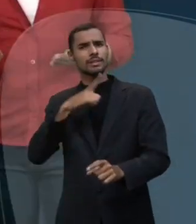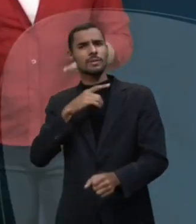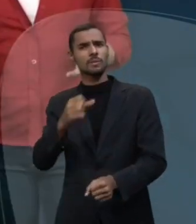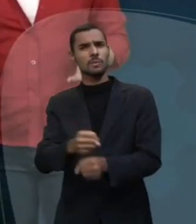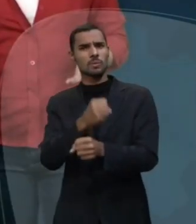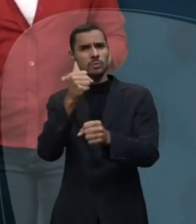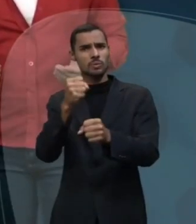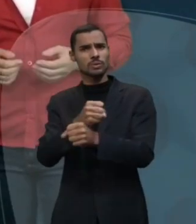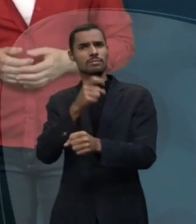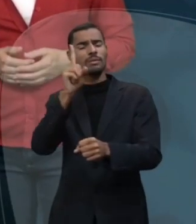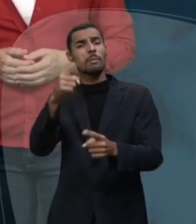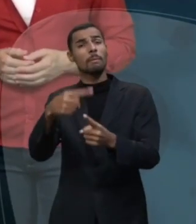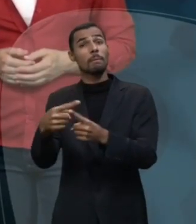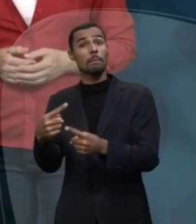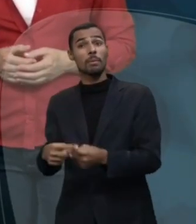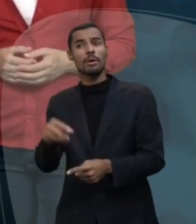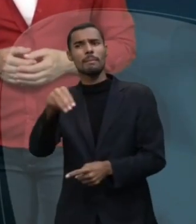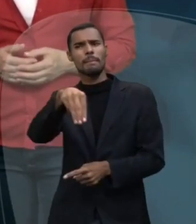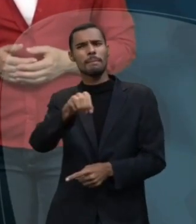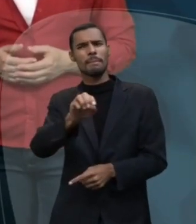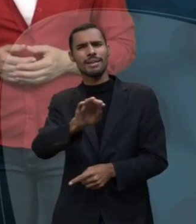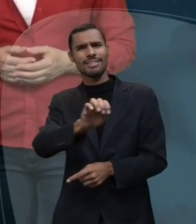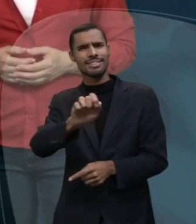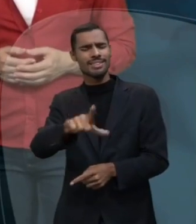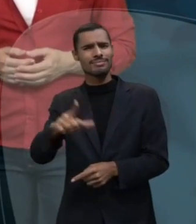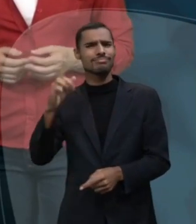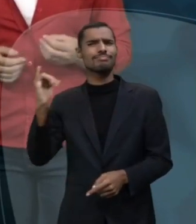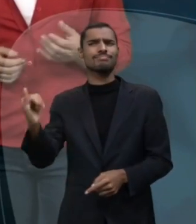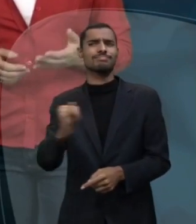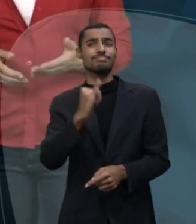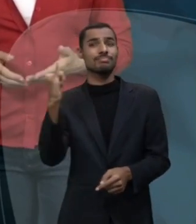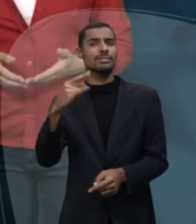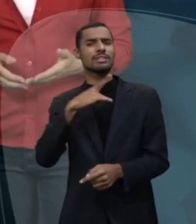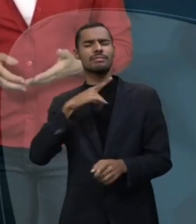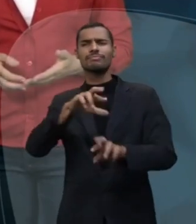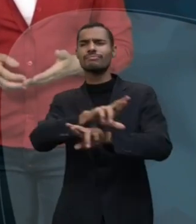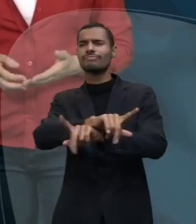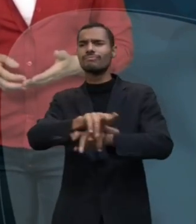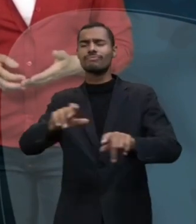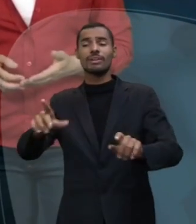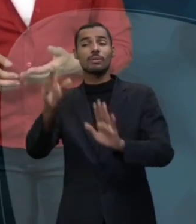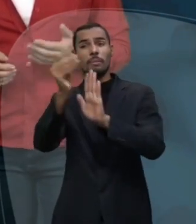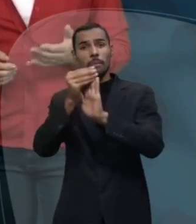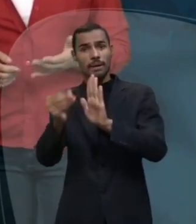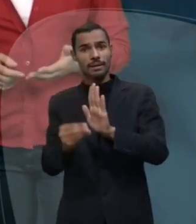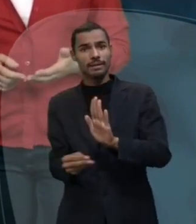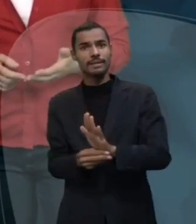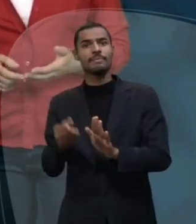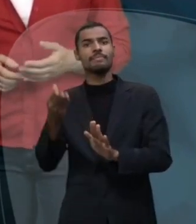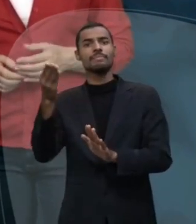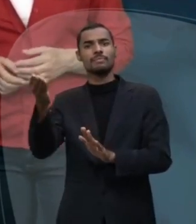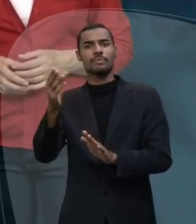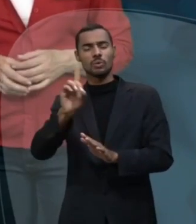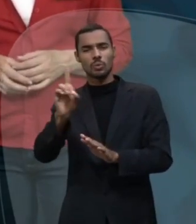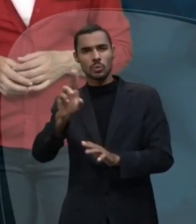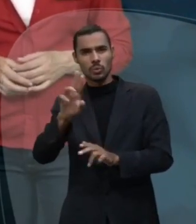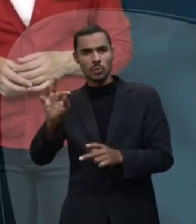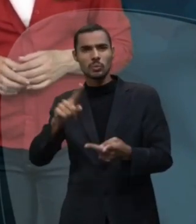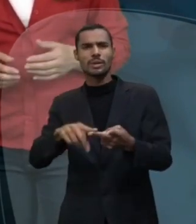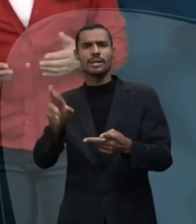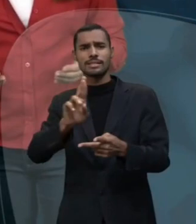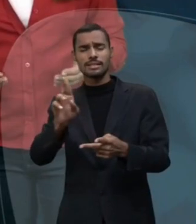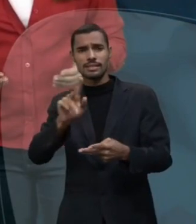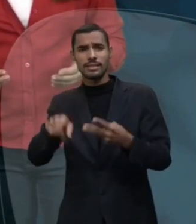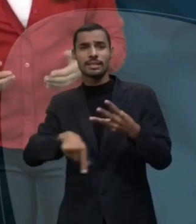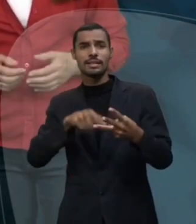construção. Isso porque o metal possui propriedades importantes que dão versatilidade de aplicação, como a ductilidade, a